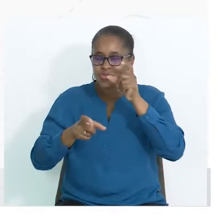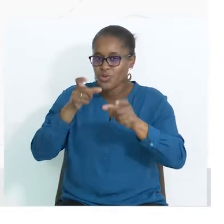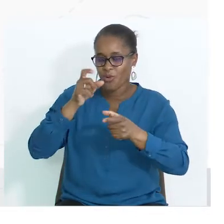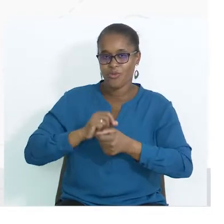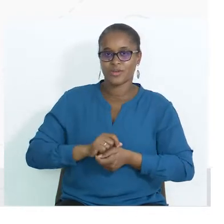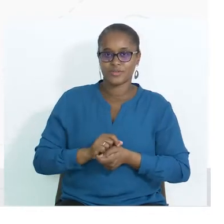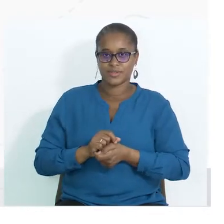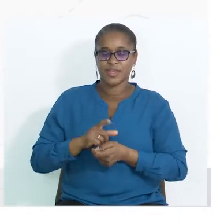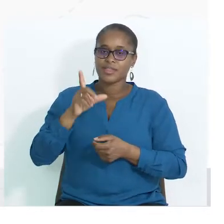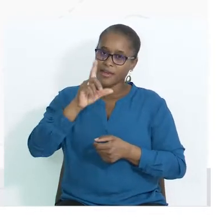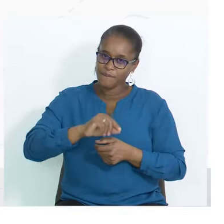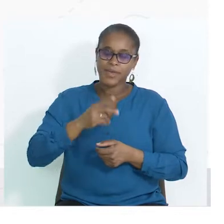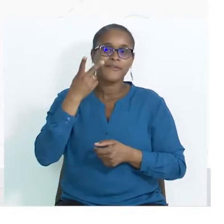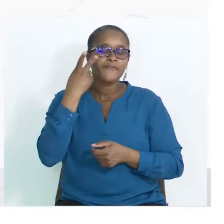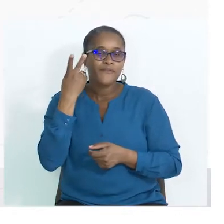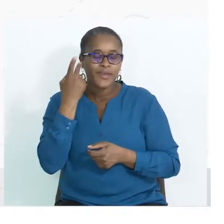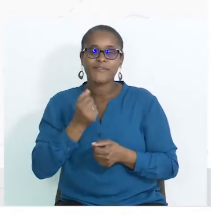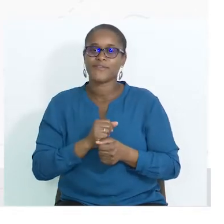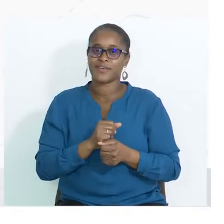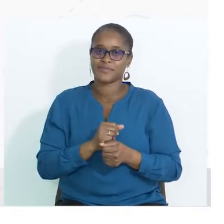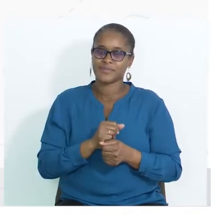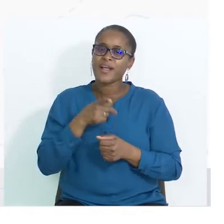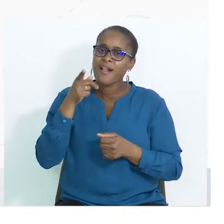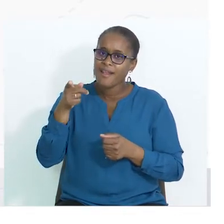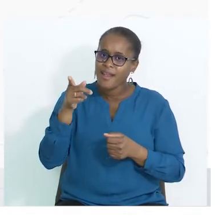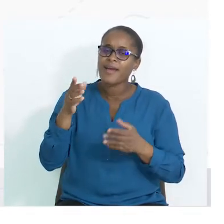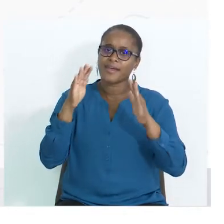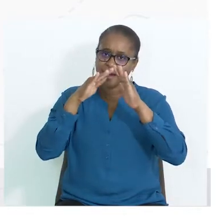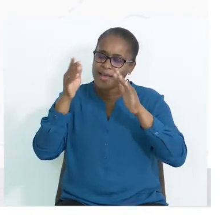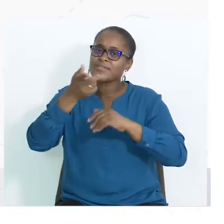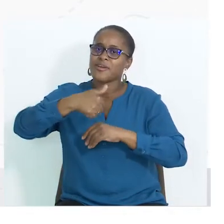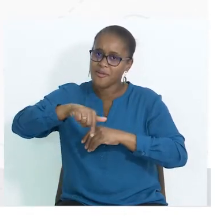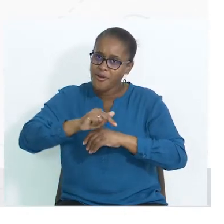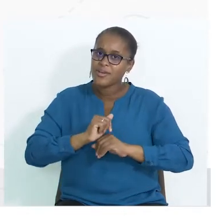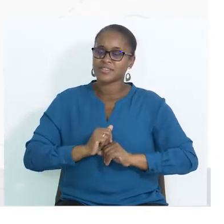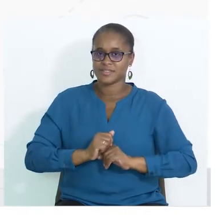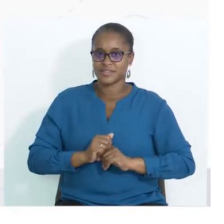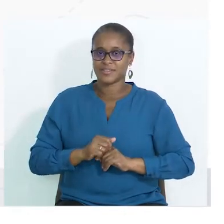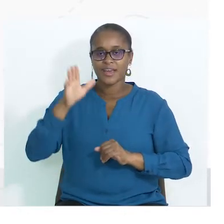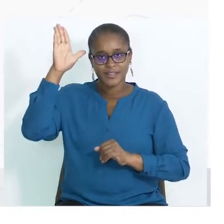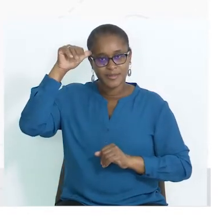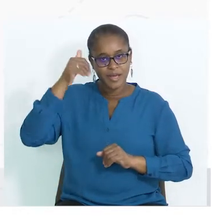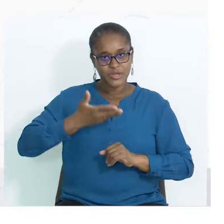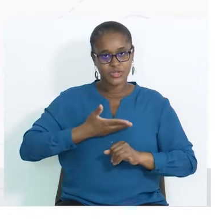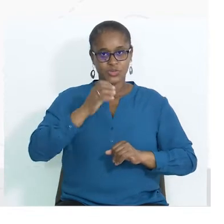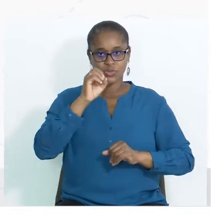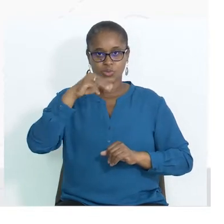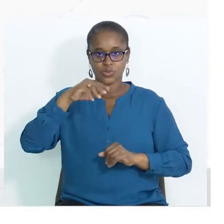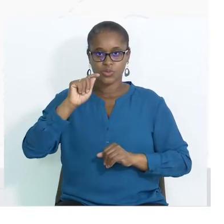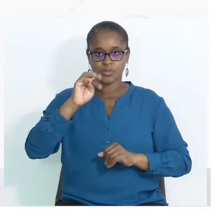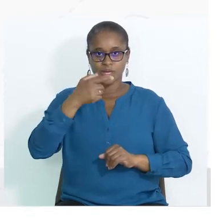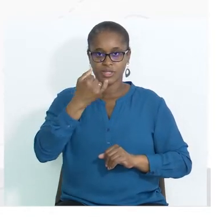das pessoas aqueles que vivem na nossa casa animais